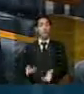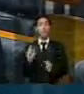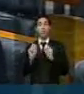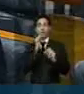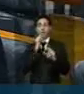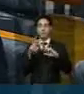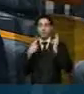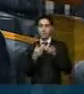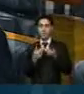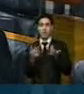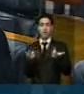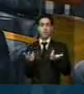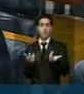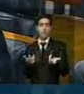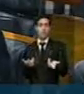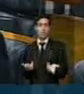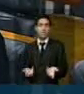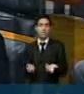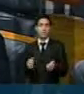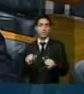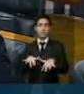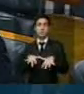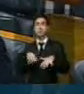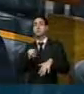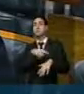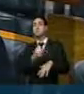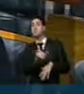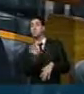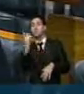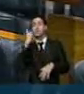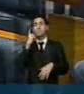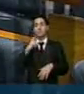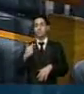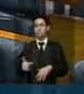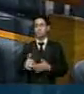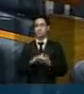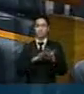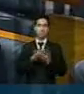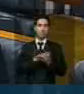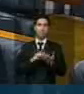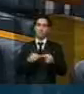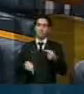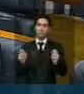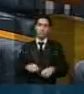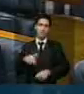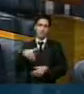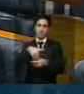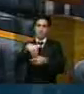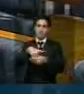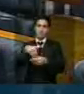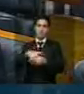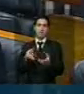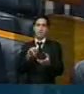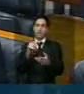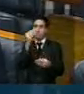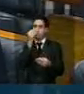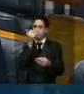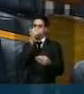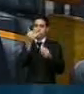essa, uma sessão feita essa, praticamente sem ter aqui uma presença eloquente de deputados, nós entendemos que deveria ficar também para uma